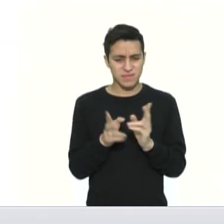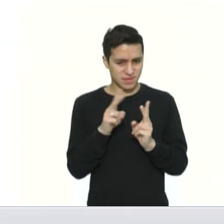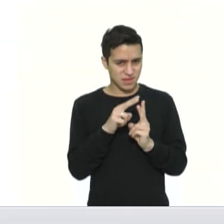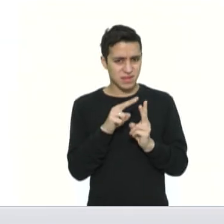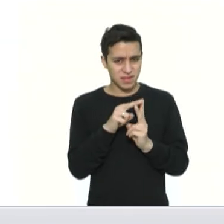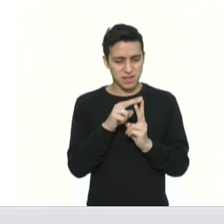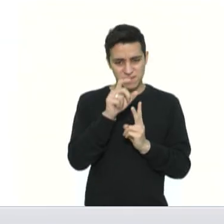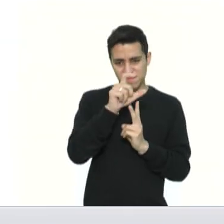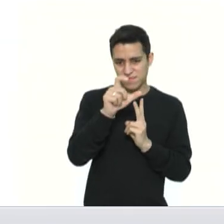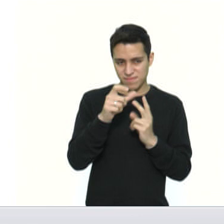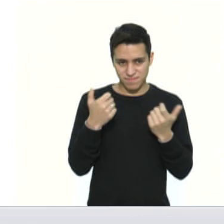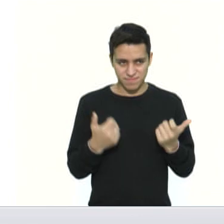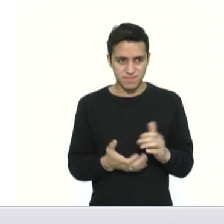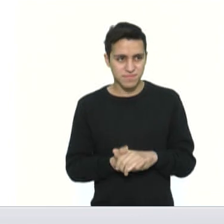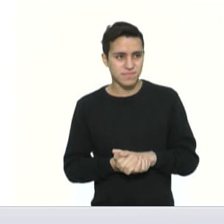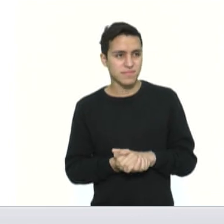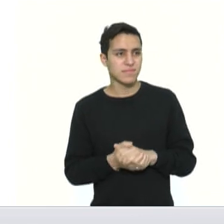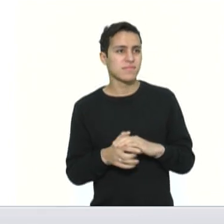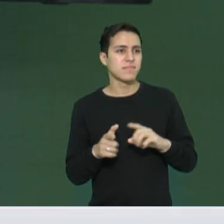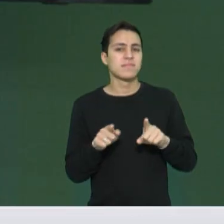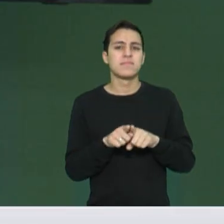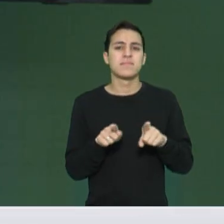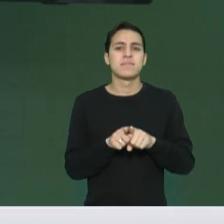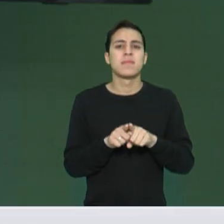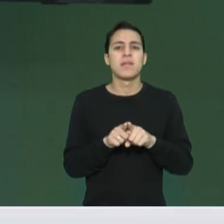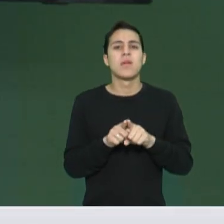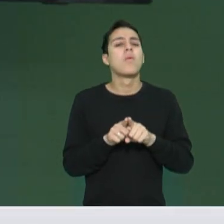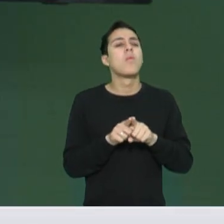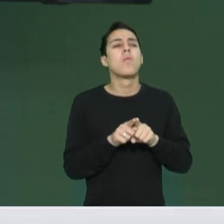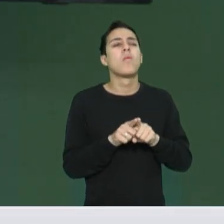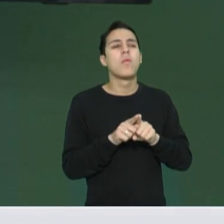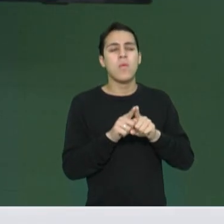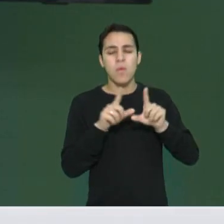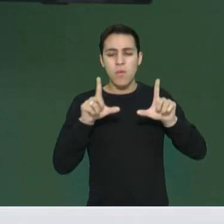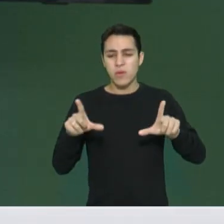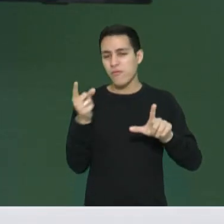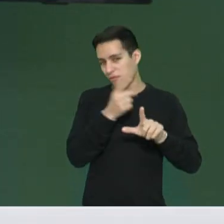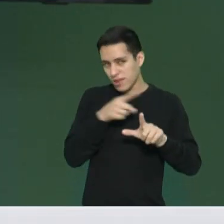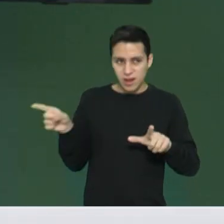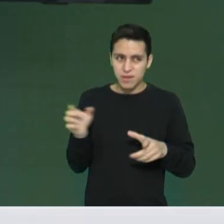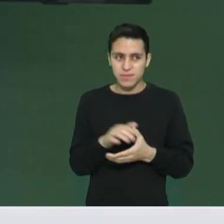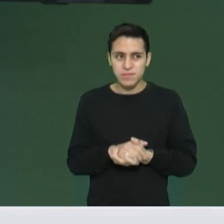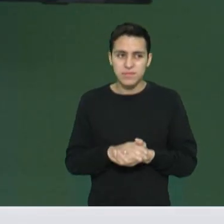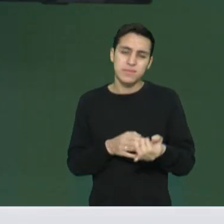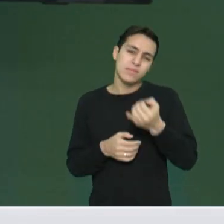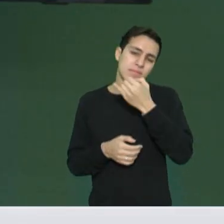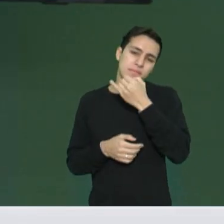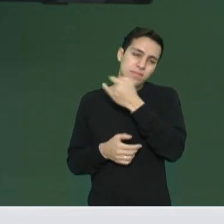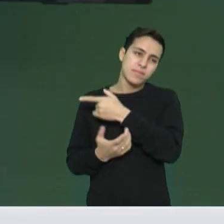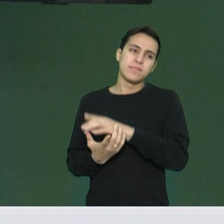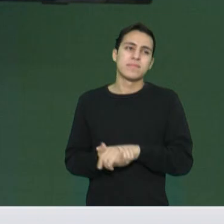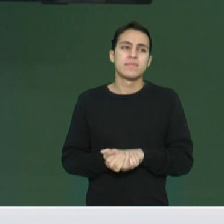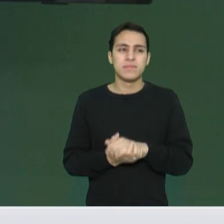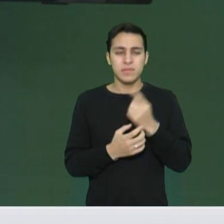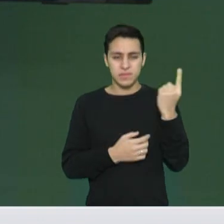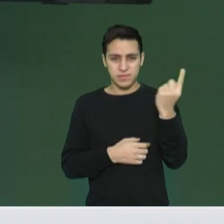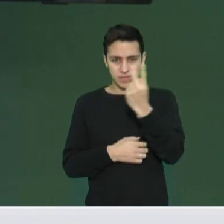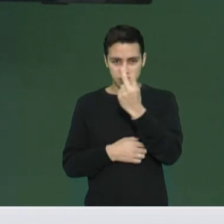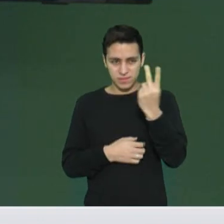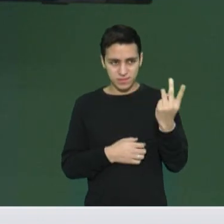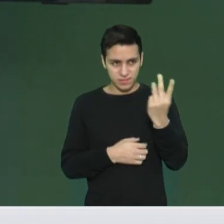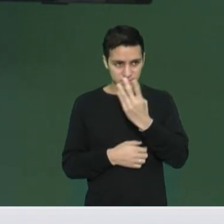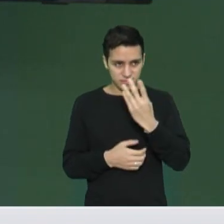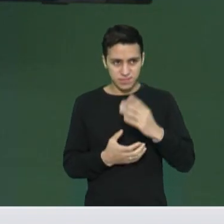duas onomatopeias. A gente tem também o quadrinho final, assim como a gente tem os outros quadrinhos. Aqui a gente tem 1,